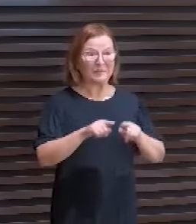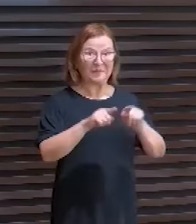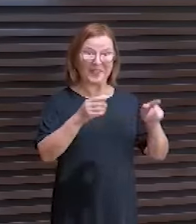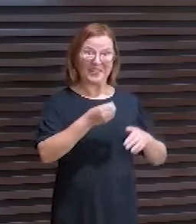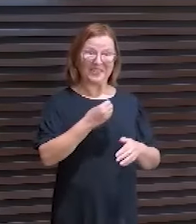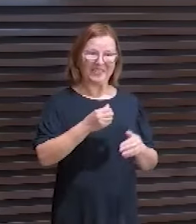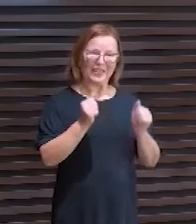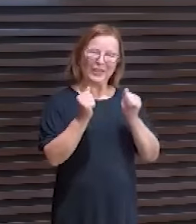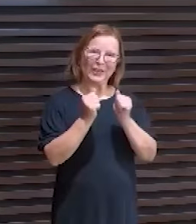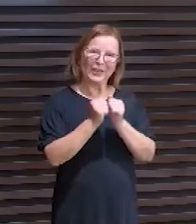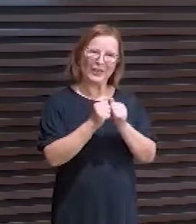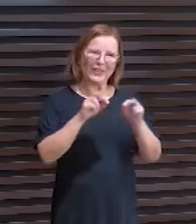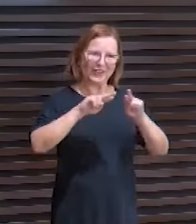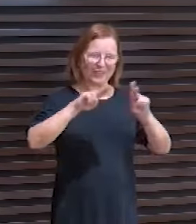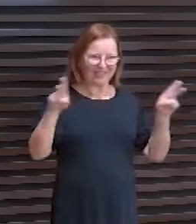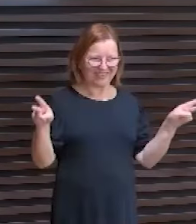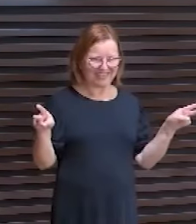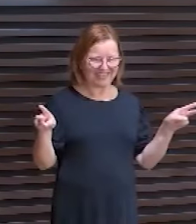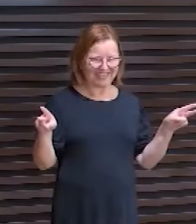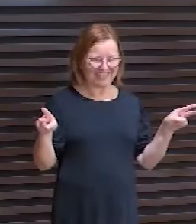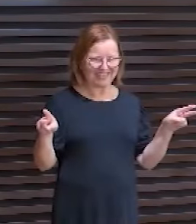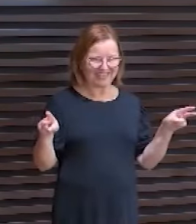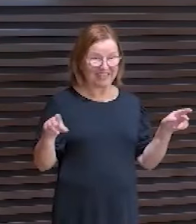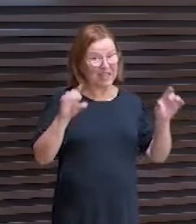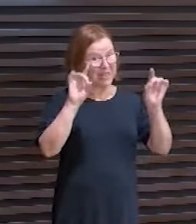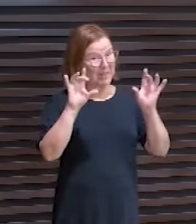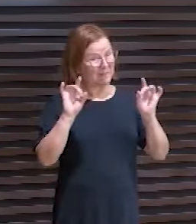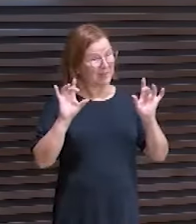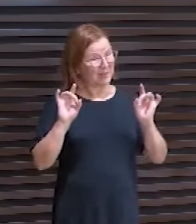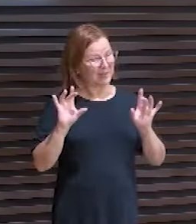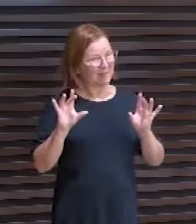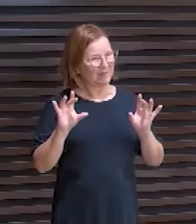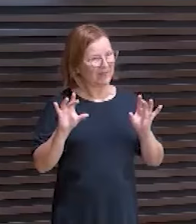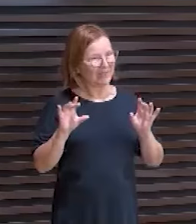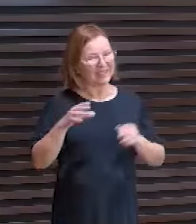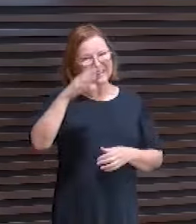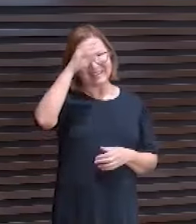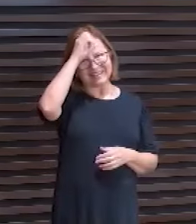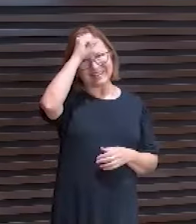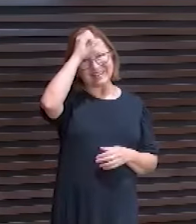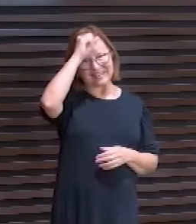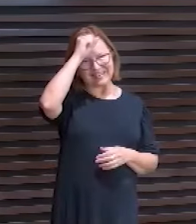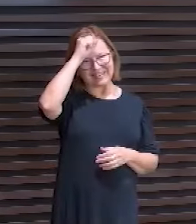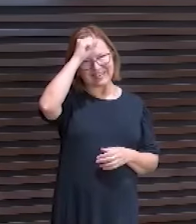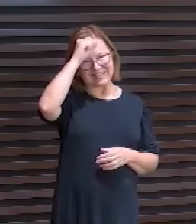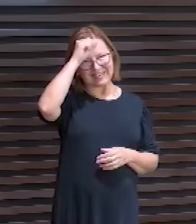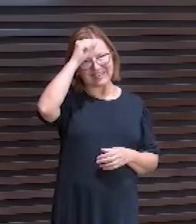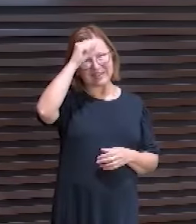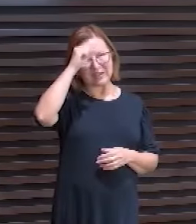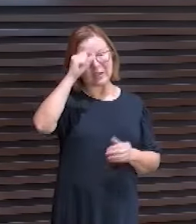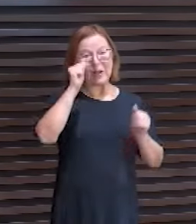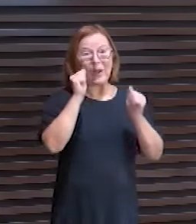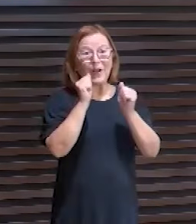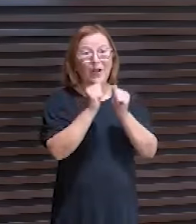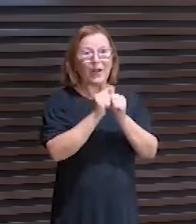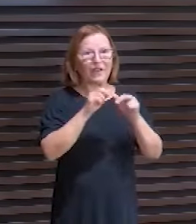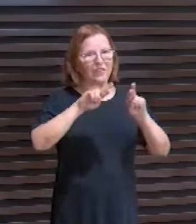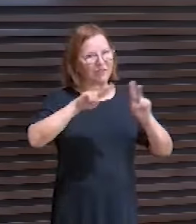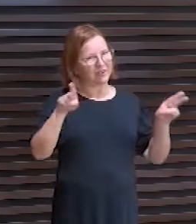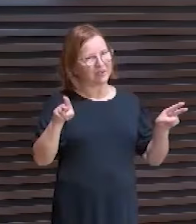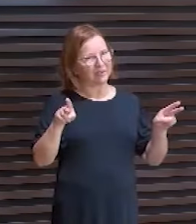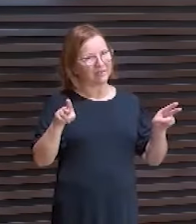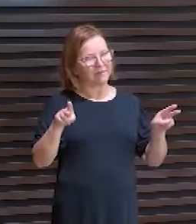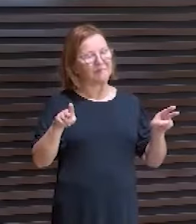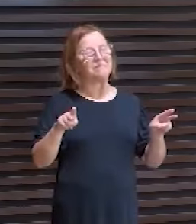diferenças conviver com as diferenças e especialmente aprender com as diferenças aí é que é o